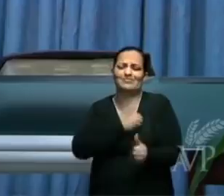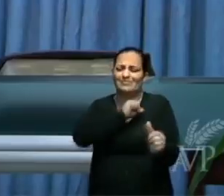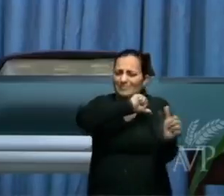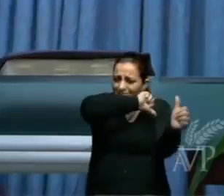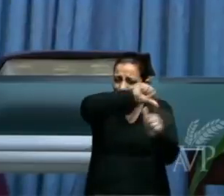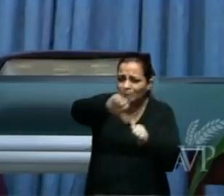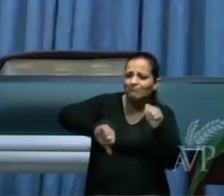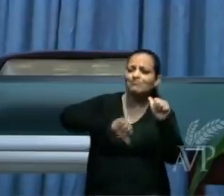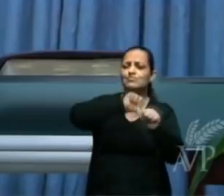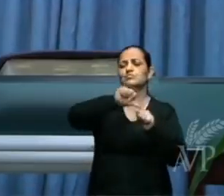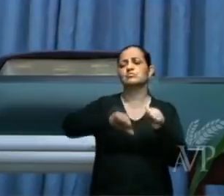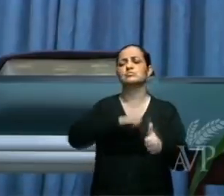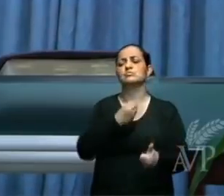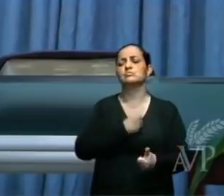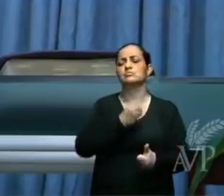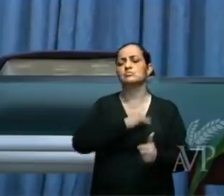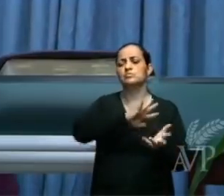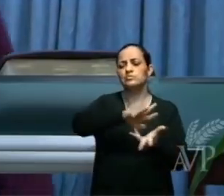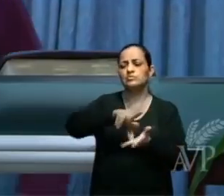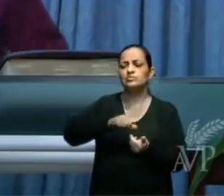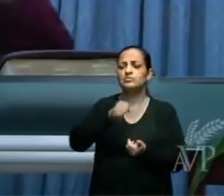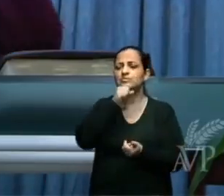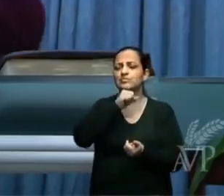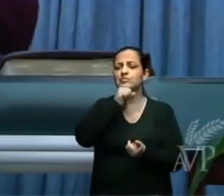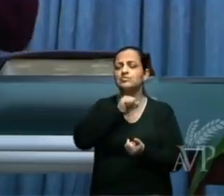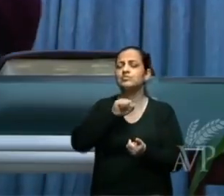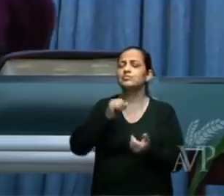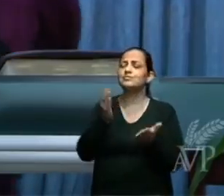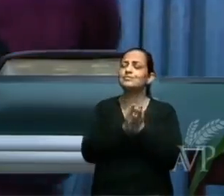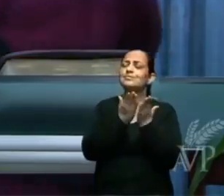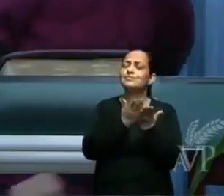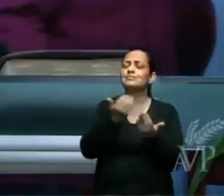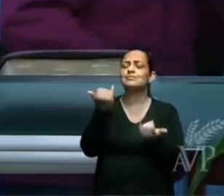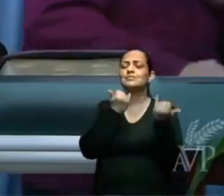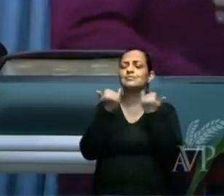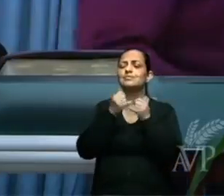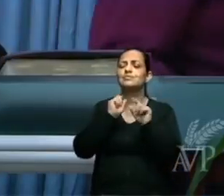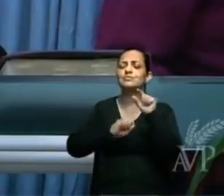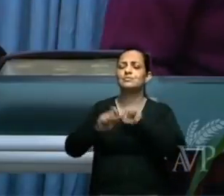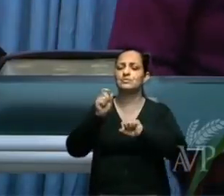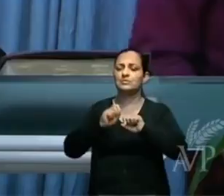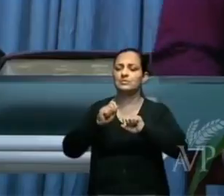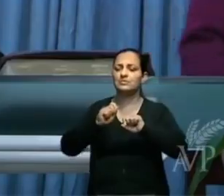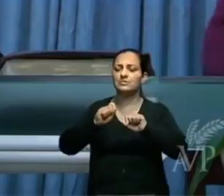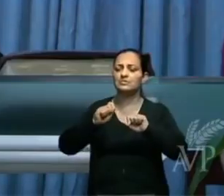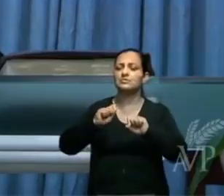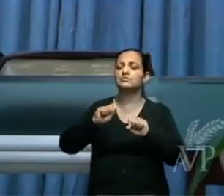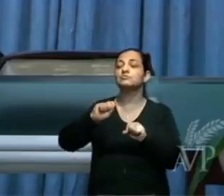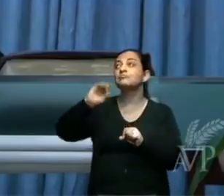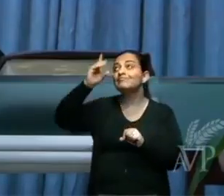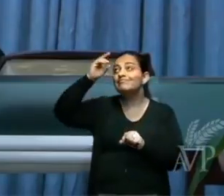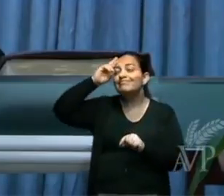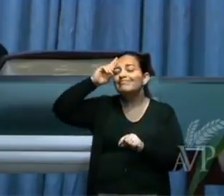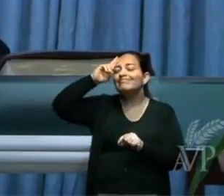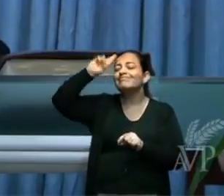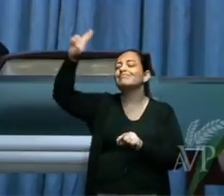mundo ea escritura diz que o senhor irá nos aperfeiçoar